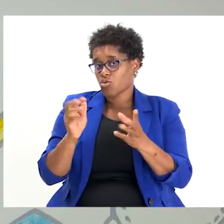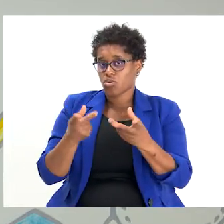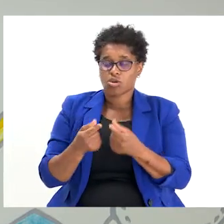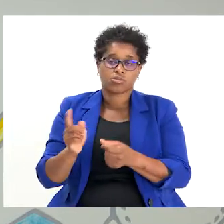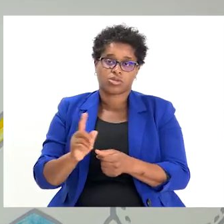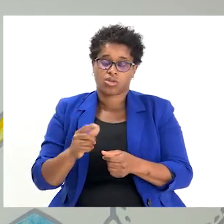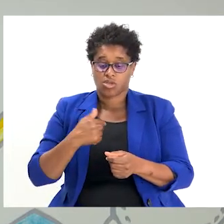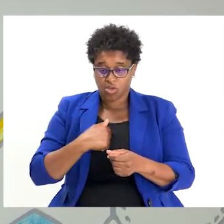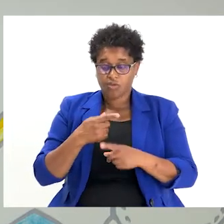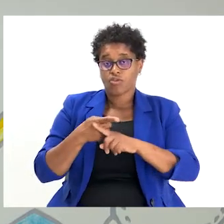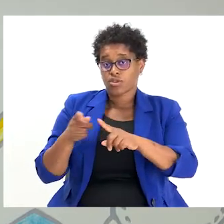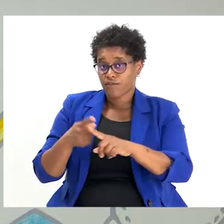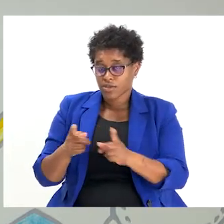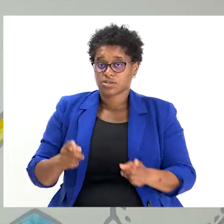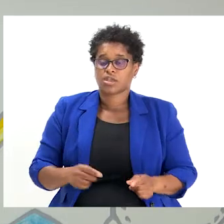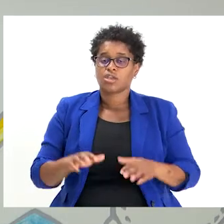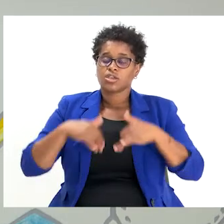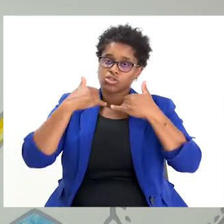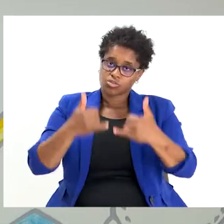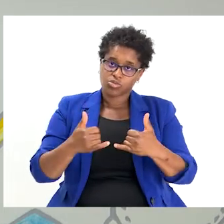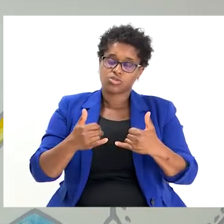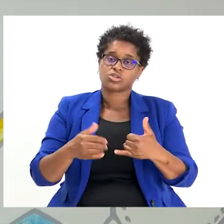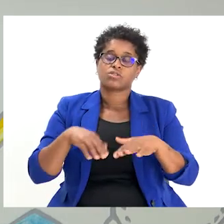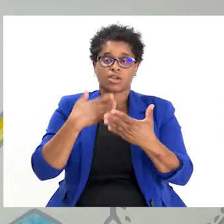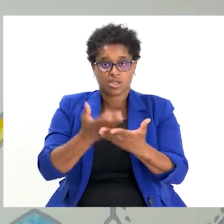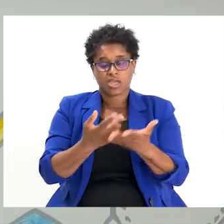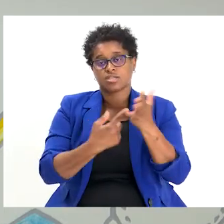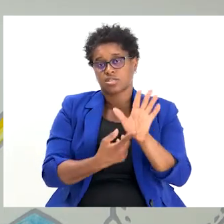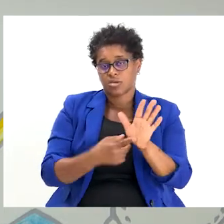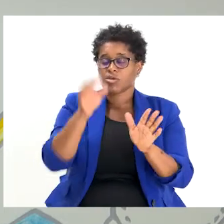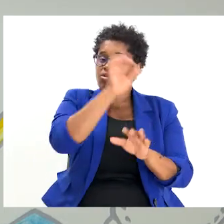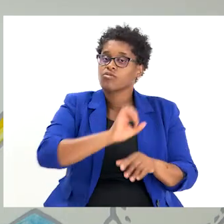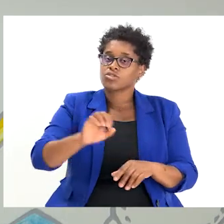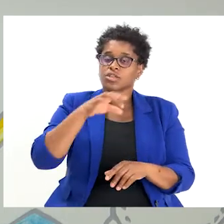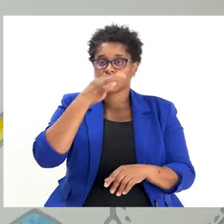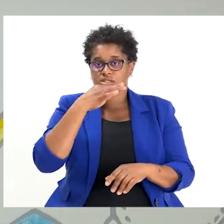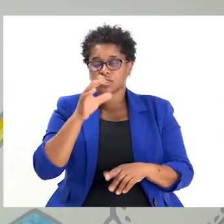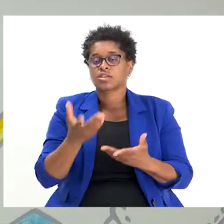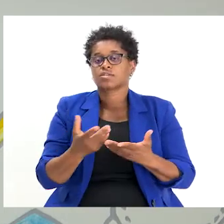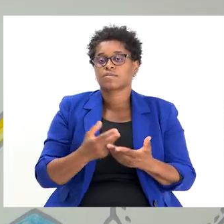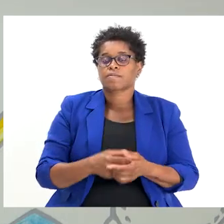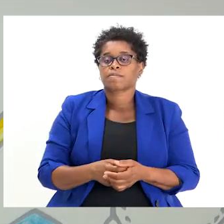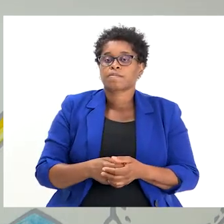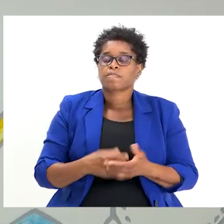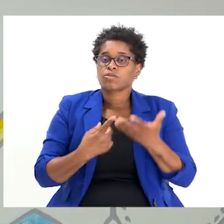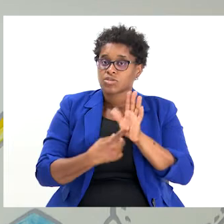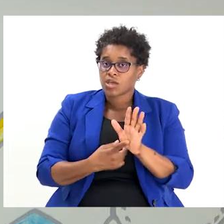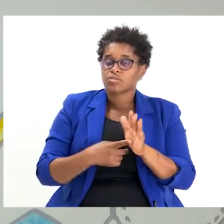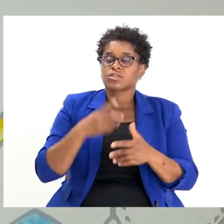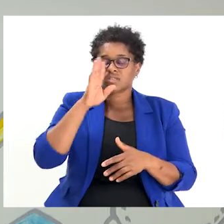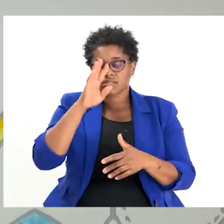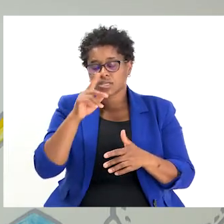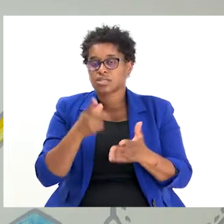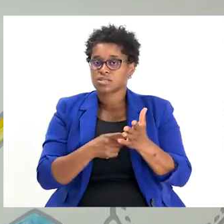vou diferenciar, depois eu vou dar um exemplo. Vocês vão dizer se a necessidade do exemplo é econômica ou não econômica